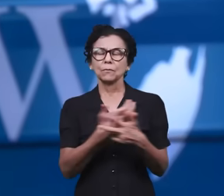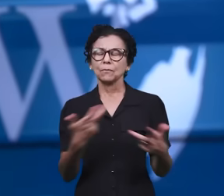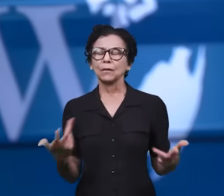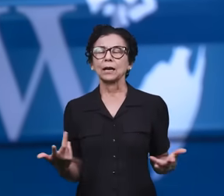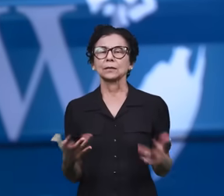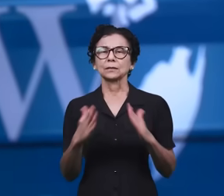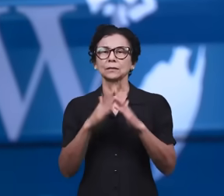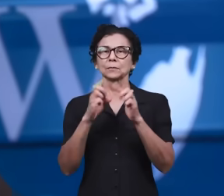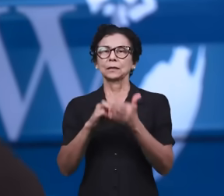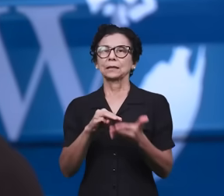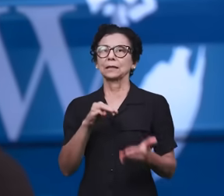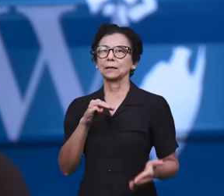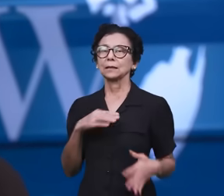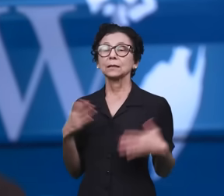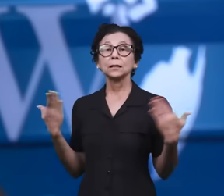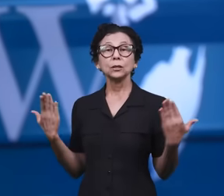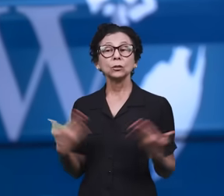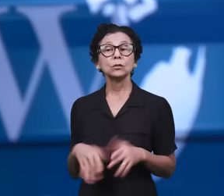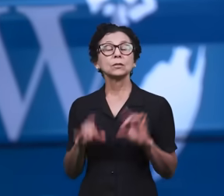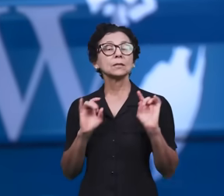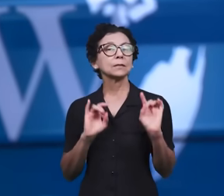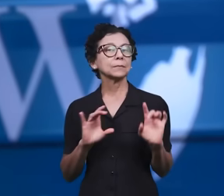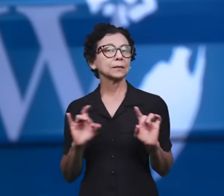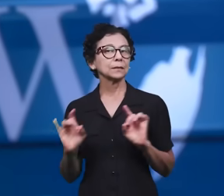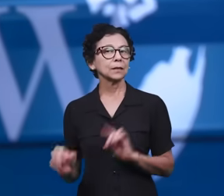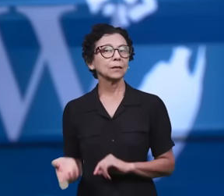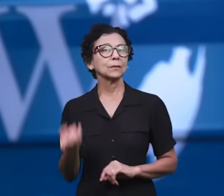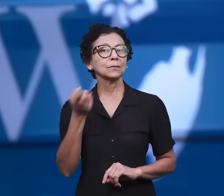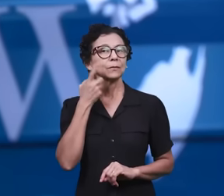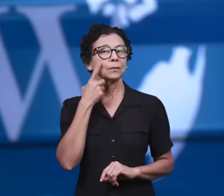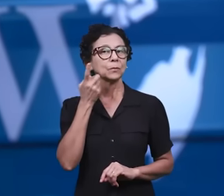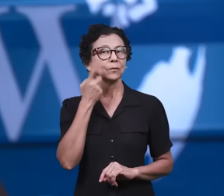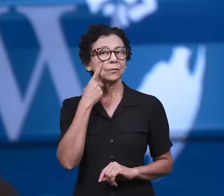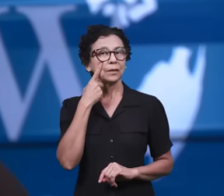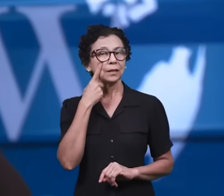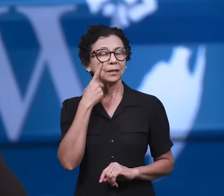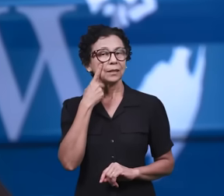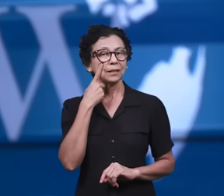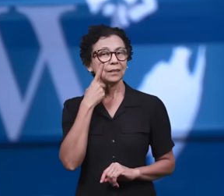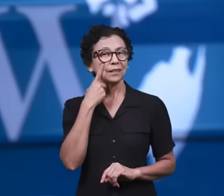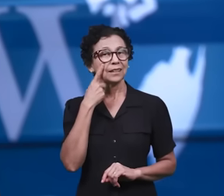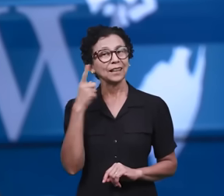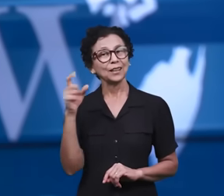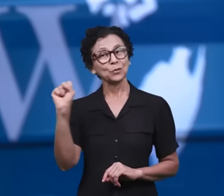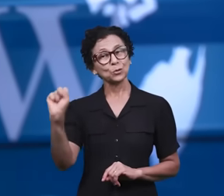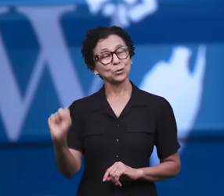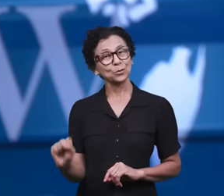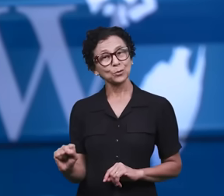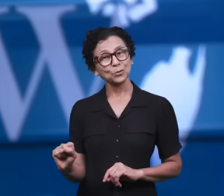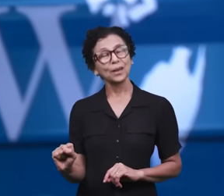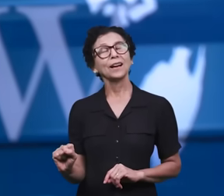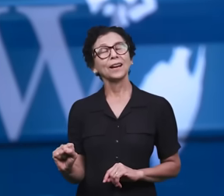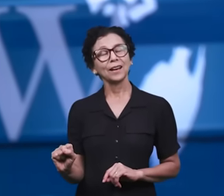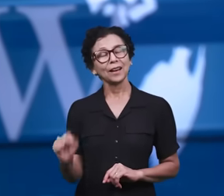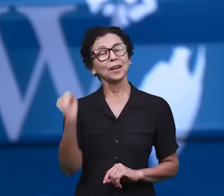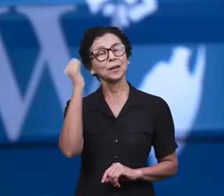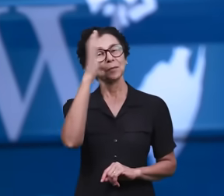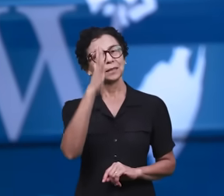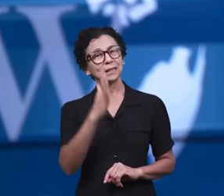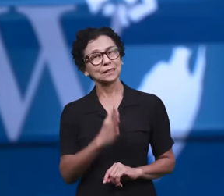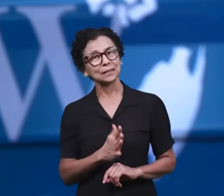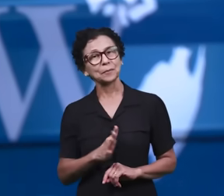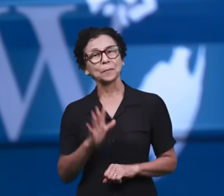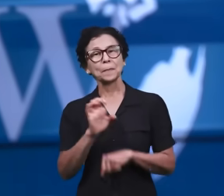igrejas Cristã Maranata. E hoje, em especial, nós vamos falar sobre a região sul do Brasil. Isso mesmo, sul do Brasil, falando